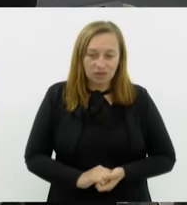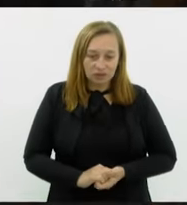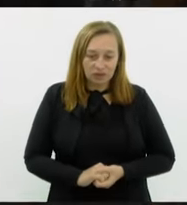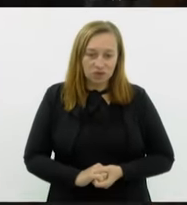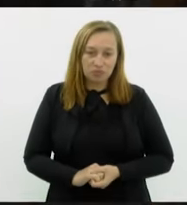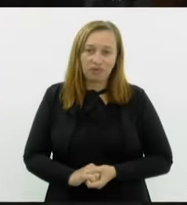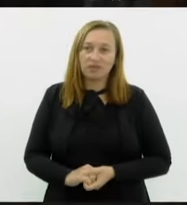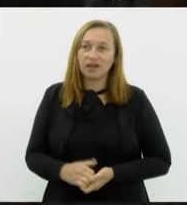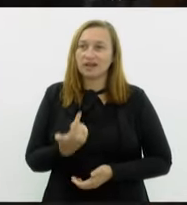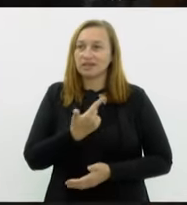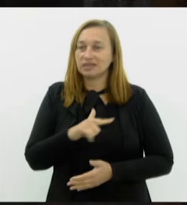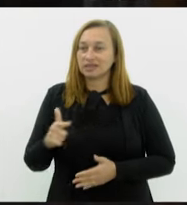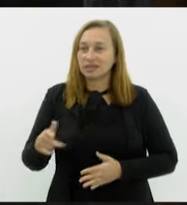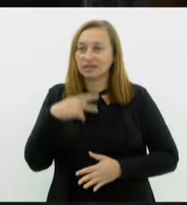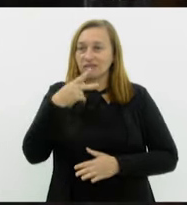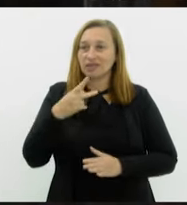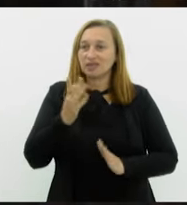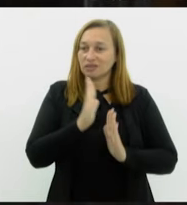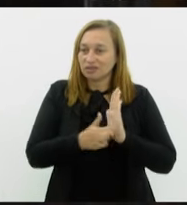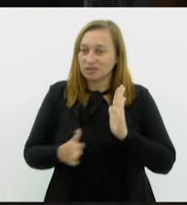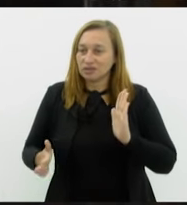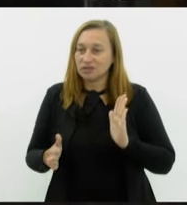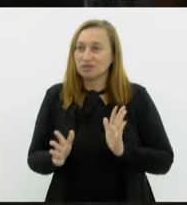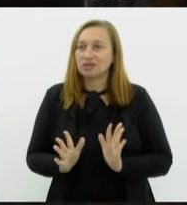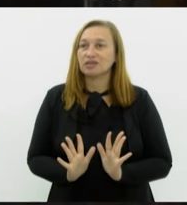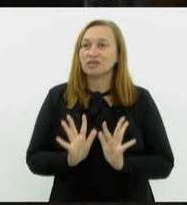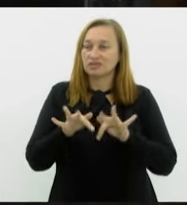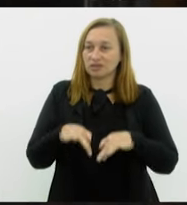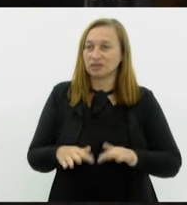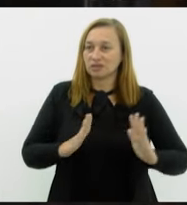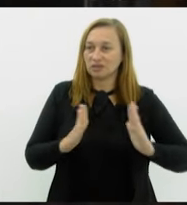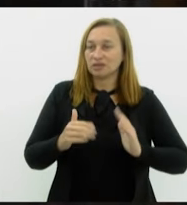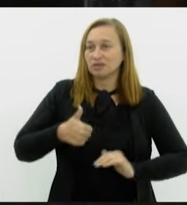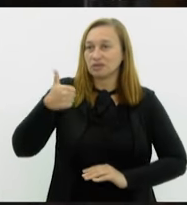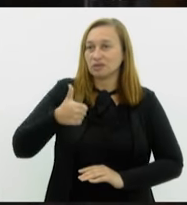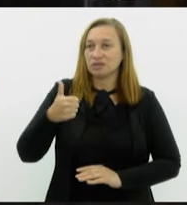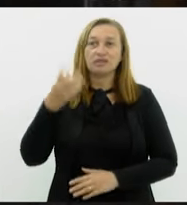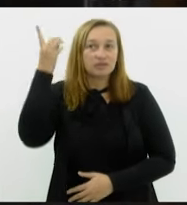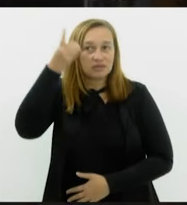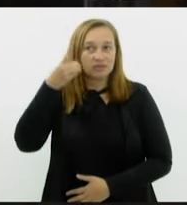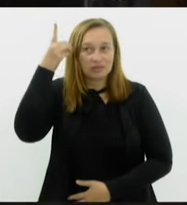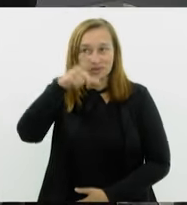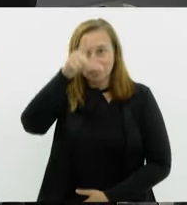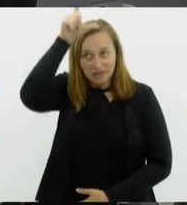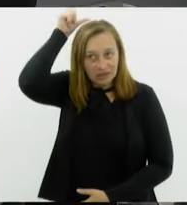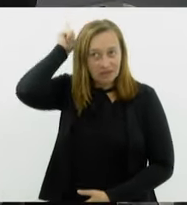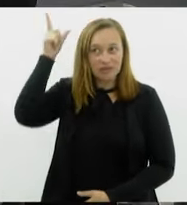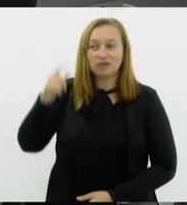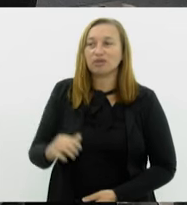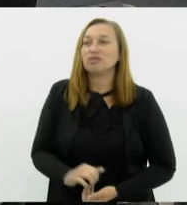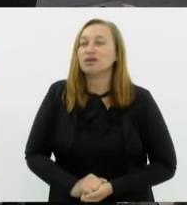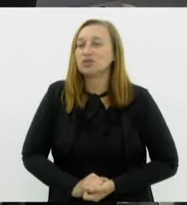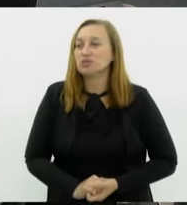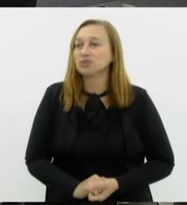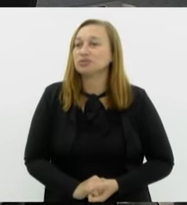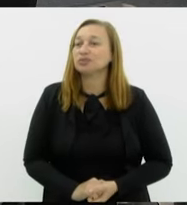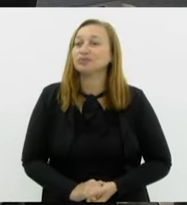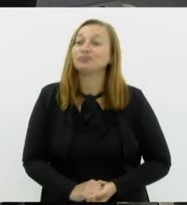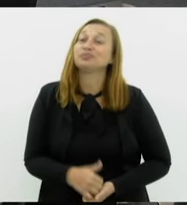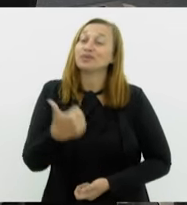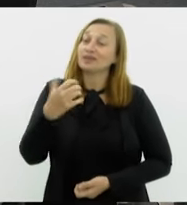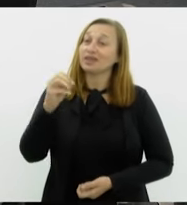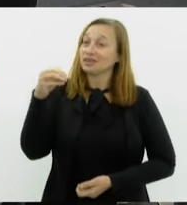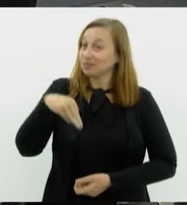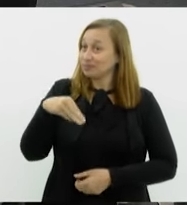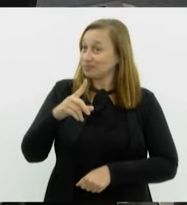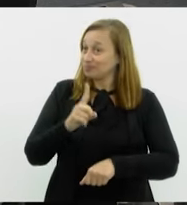Nada mais havendo a tratar na ordem do dia, passa o seu expediente final. Primeiro orador inscrito, o nome do deputado Luiz Paulo. Vossa Excelência dispõe de 10